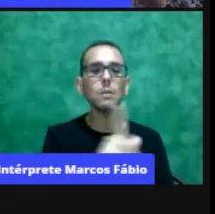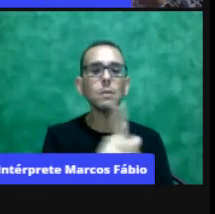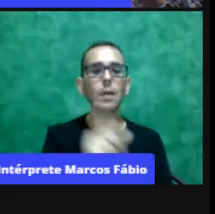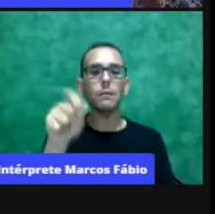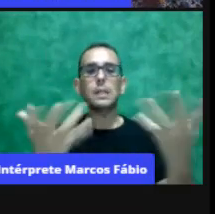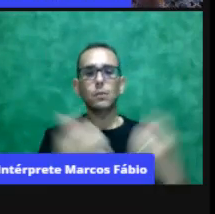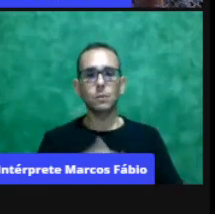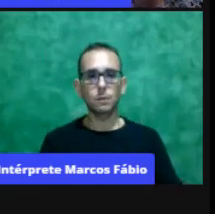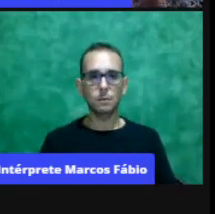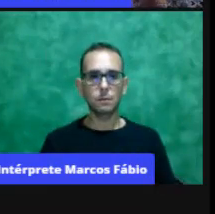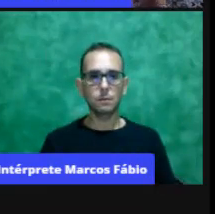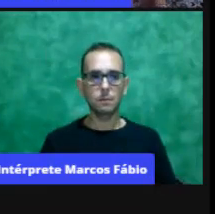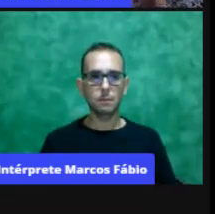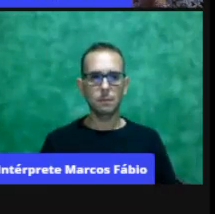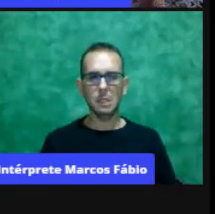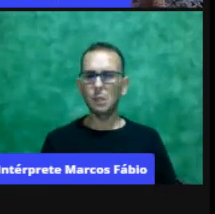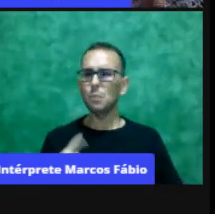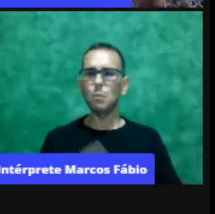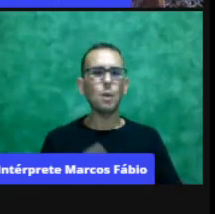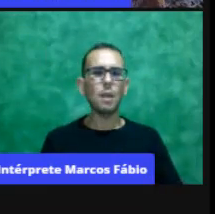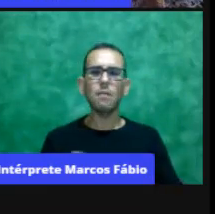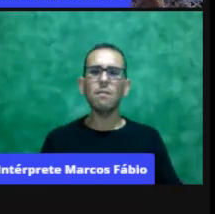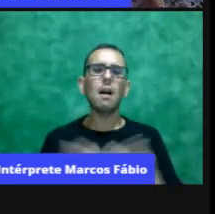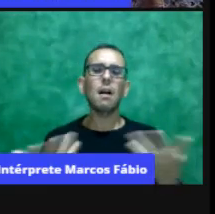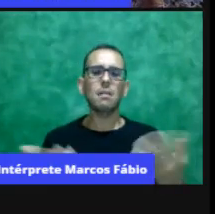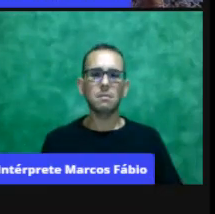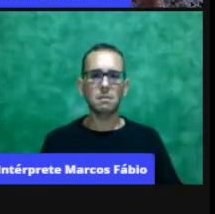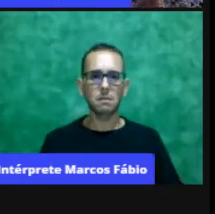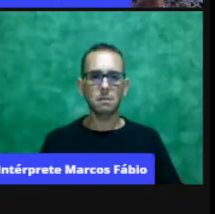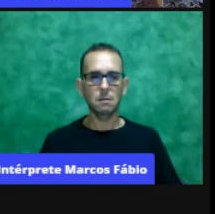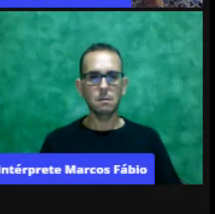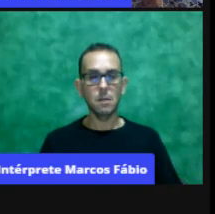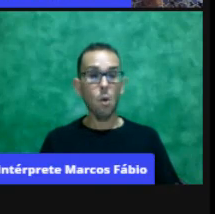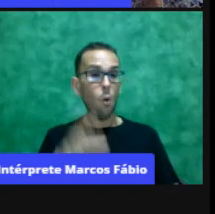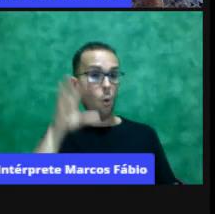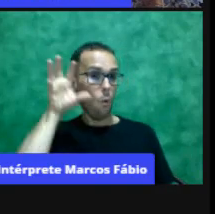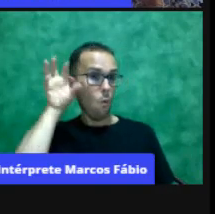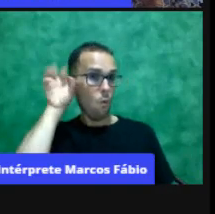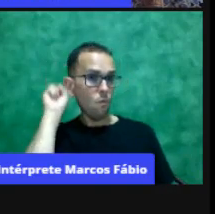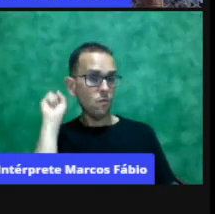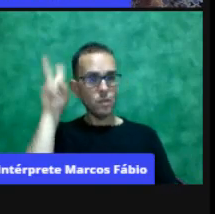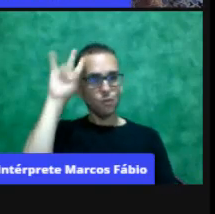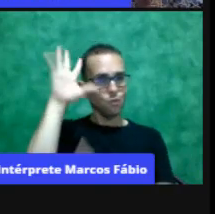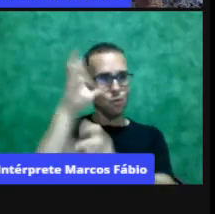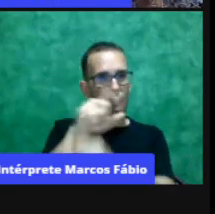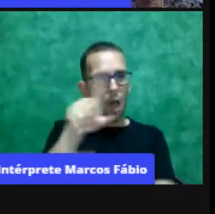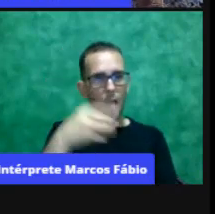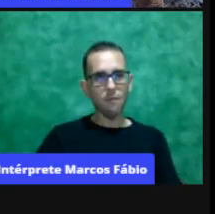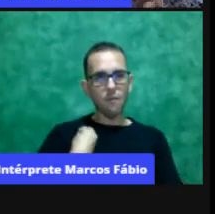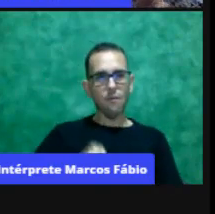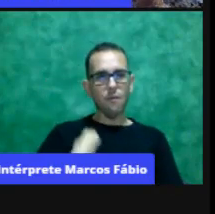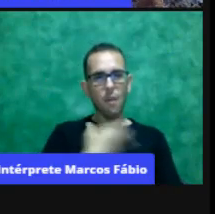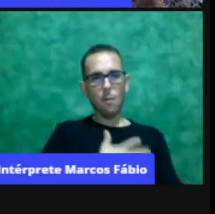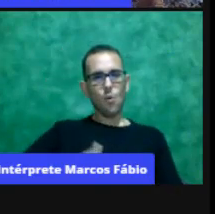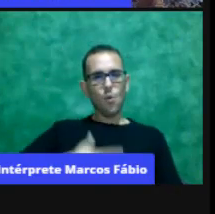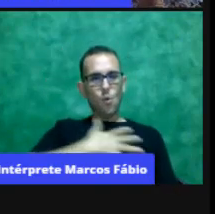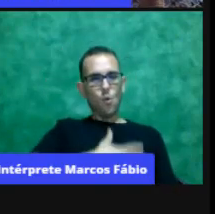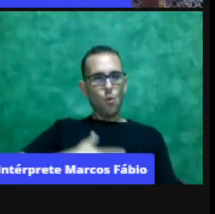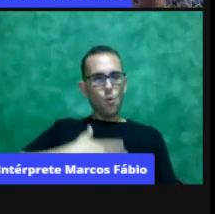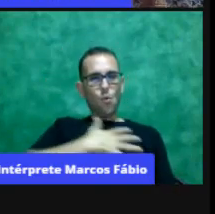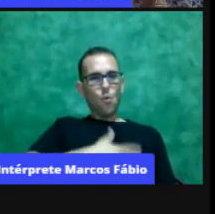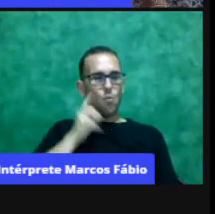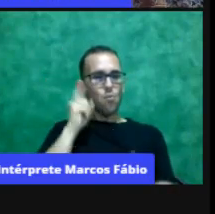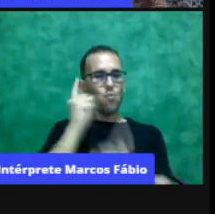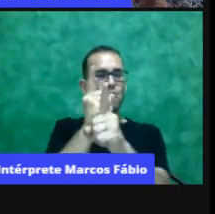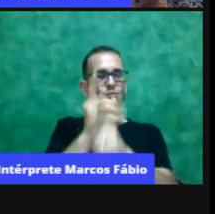isso? E por que eles fazem isso? Ouvir histórias é viver um momento de gostosura e de prazer. É